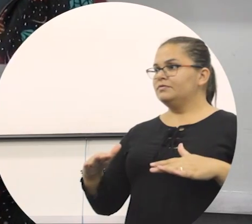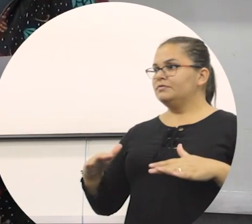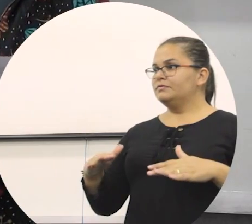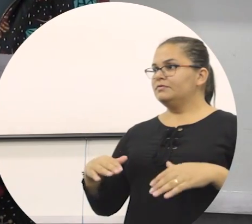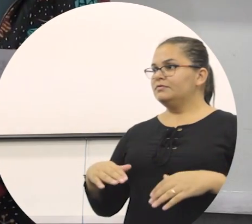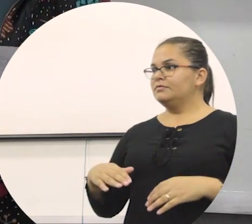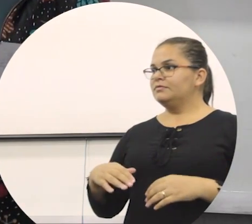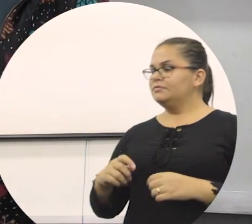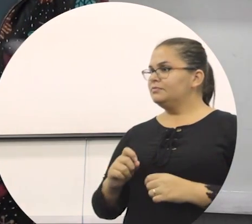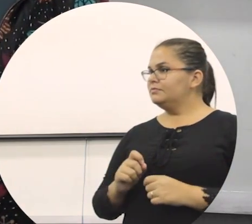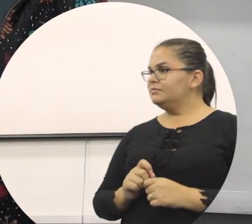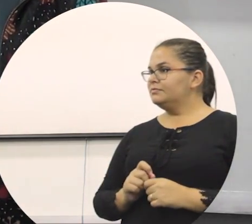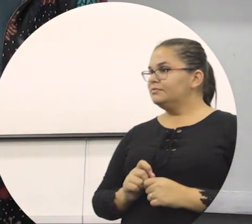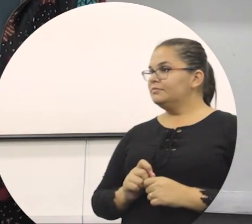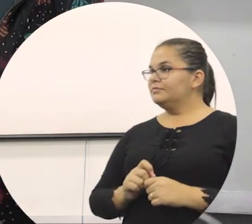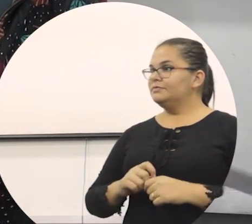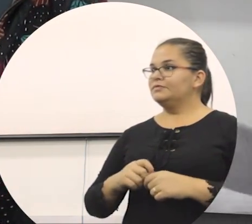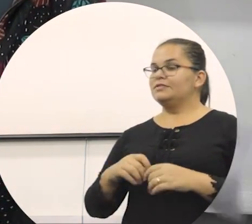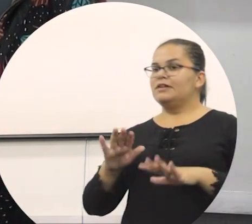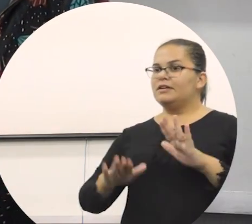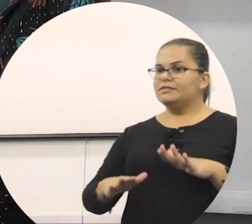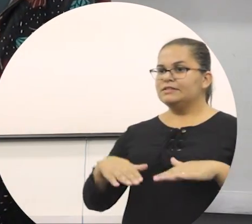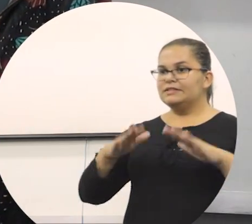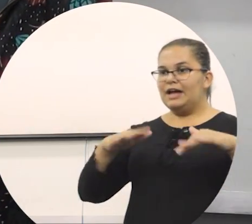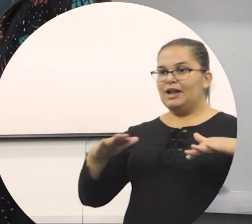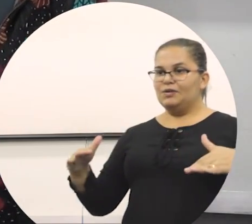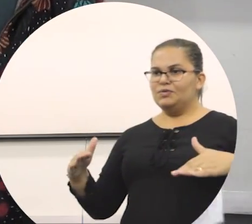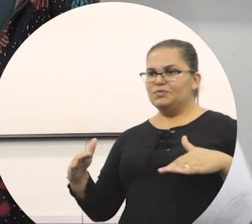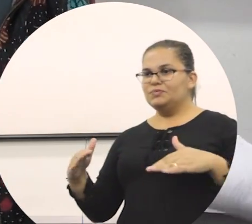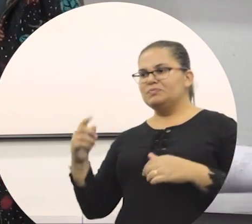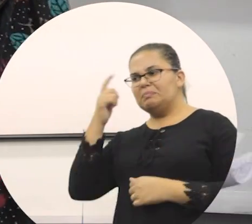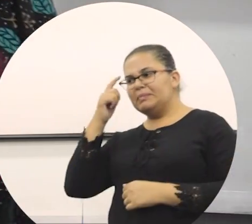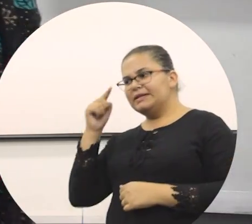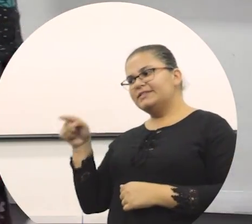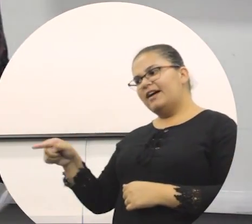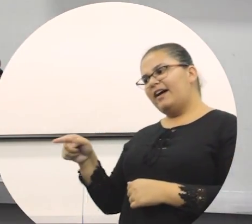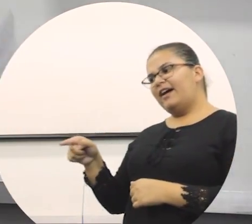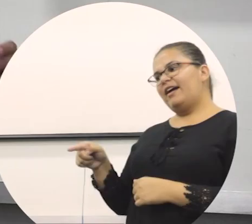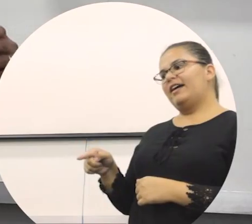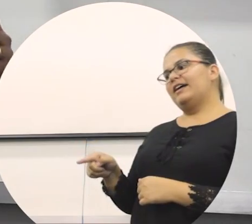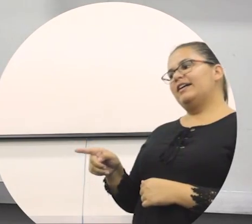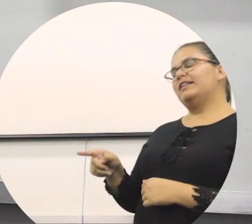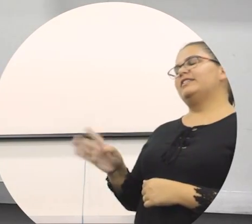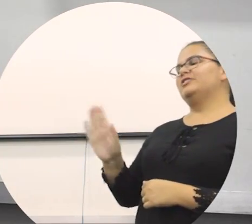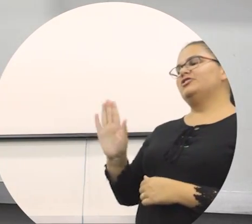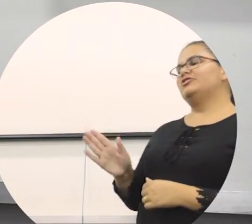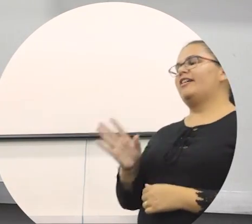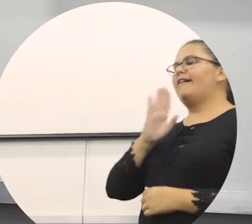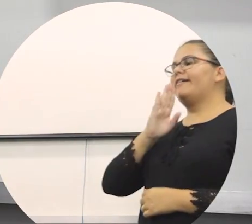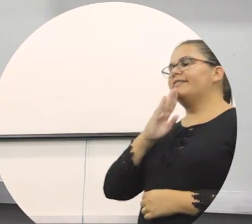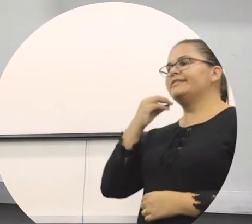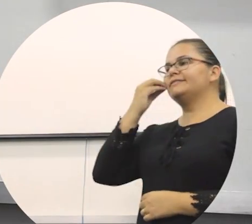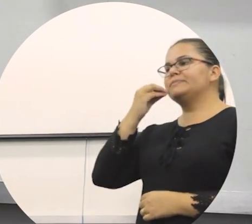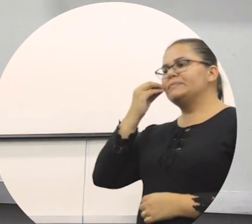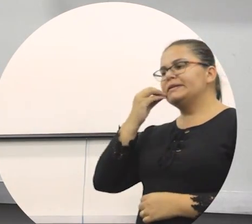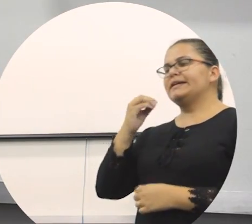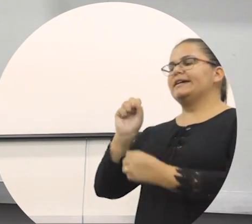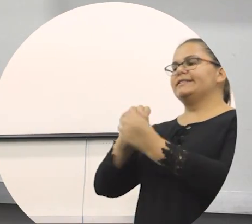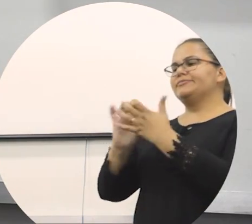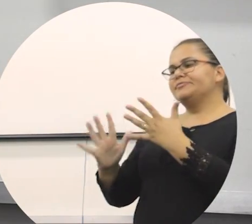perceber, muitas vezes a gente acha que um aluno, né, é 10 em Língua de Sinais e tal, mas quando a gente